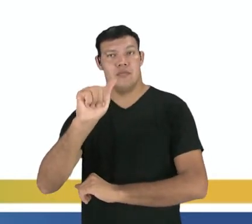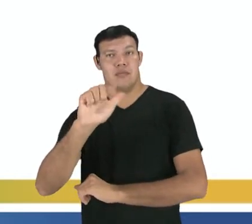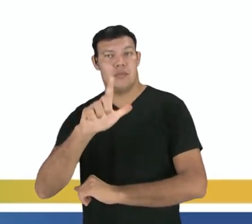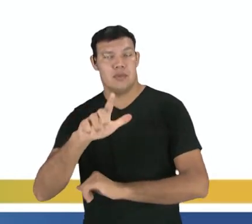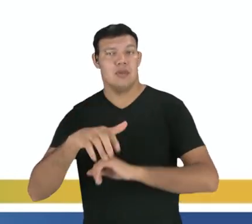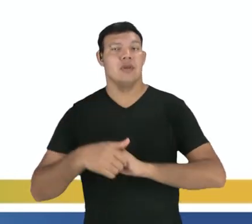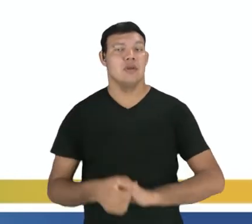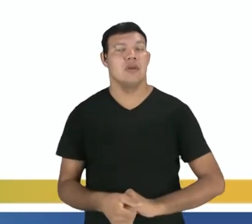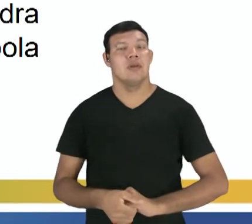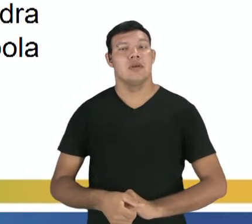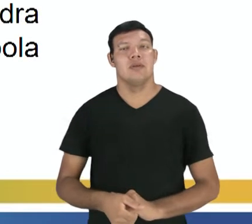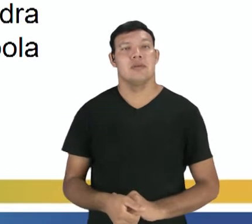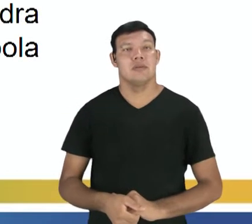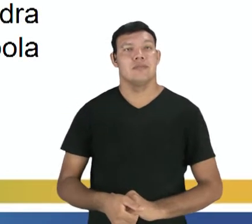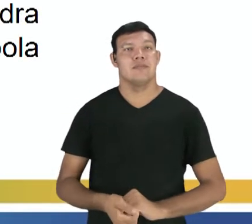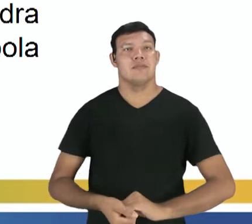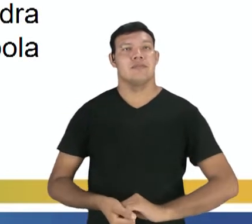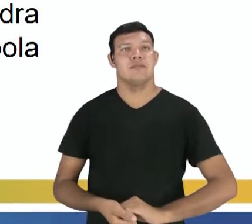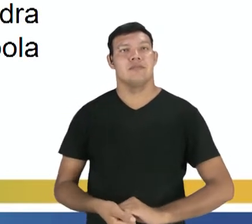jogadora de vôlei.